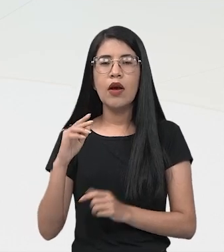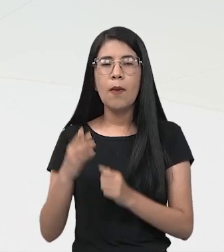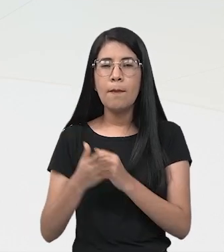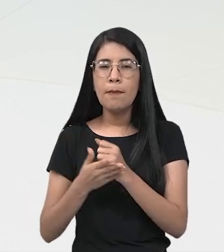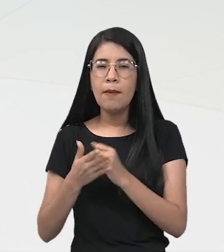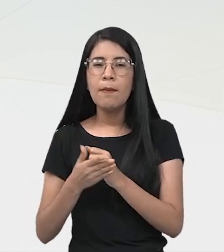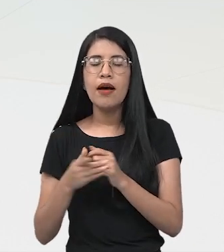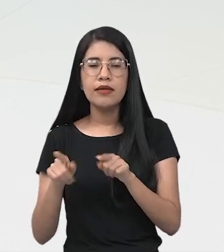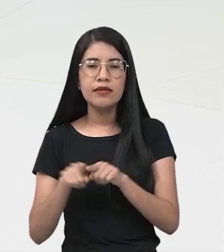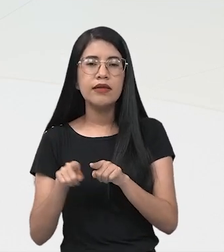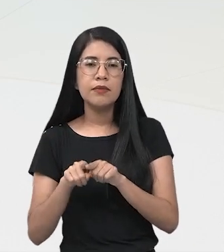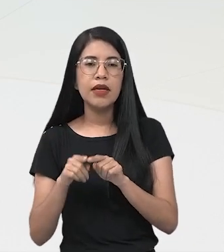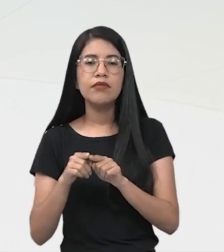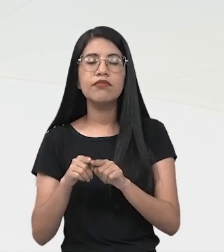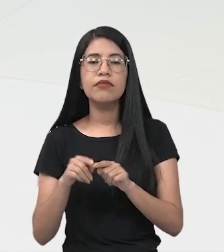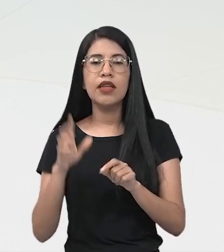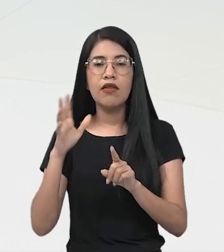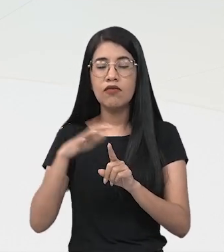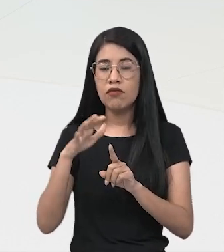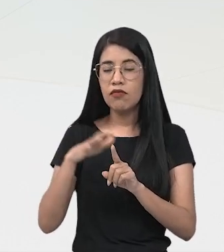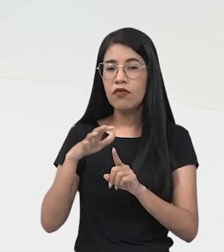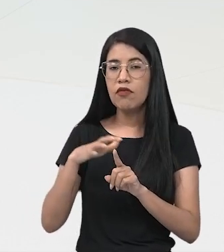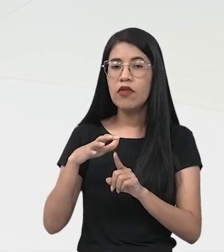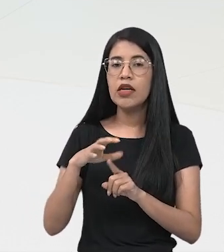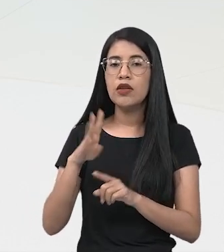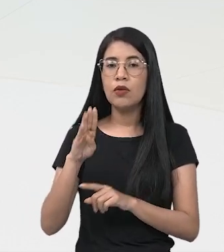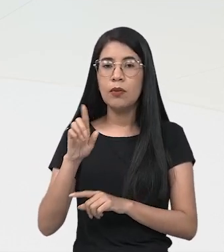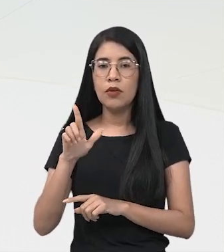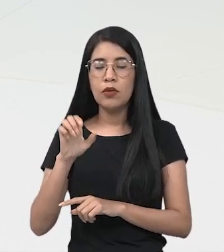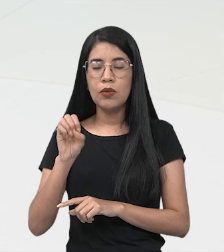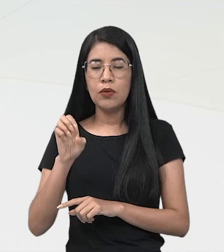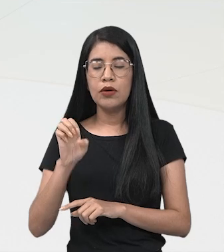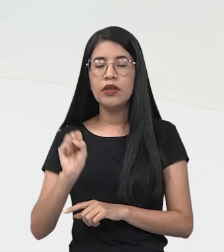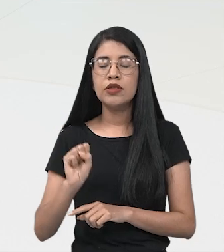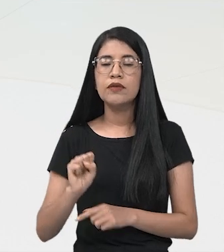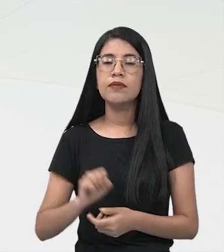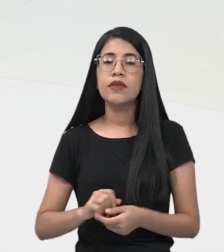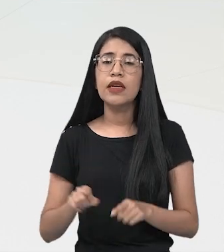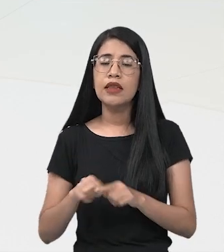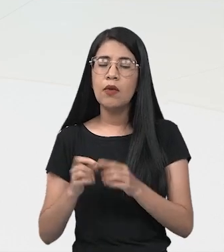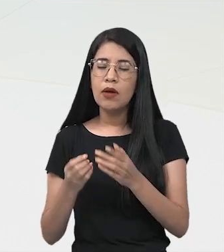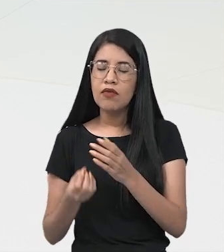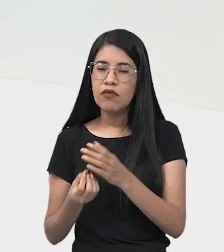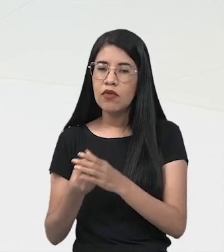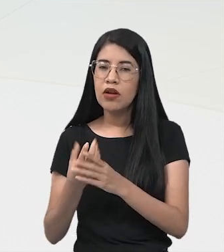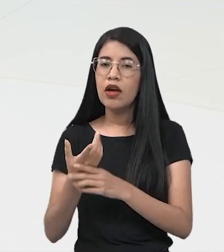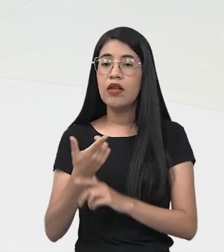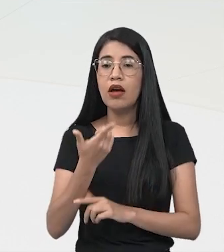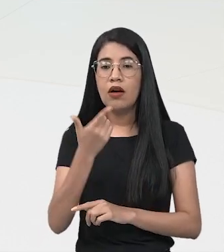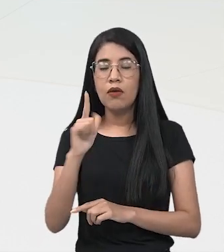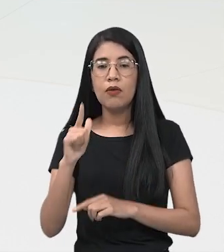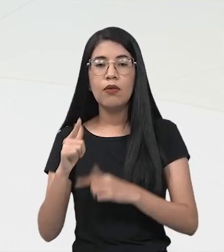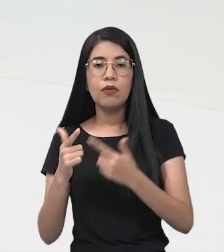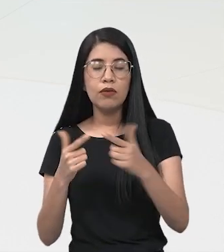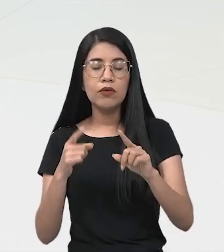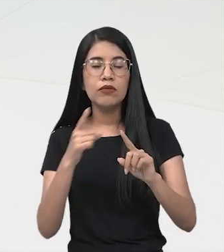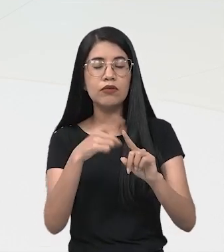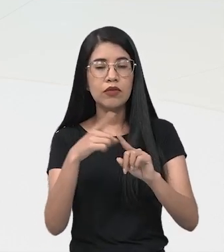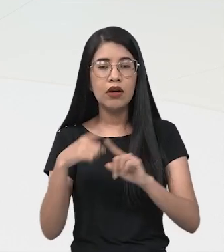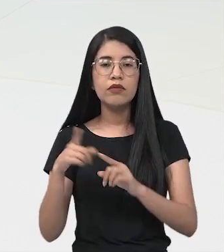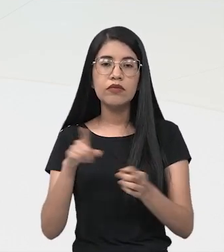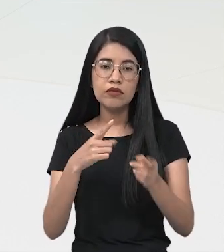do blues, certo? Então, esse ritmo, ele foi dando origem a outros gêneros